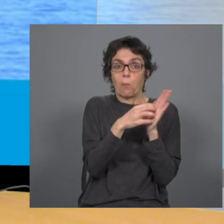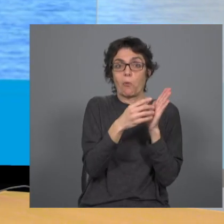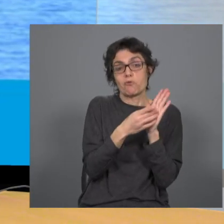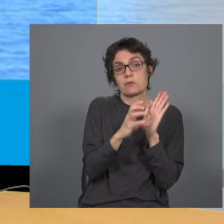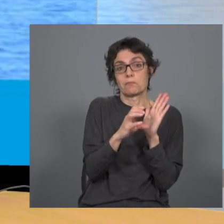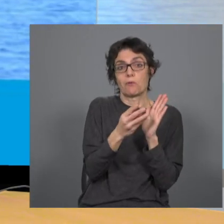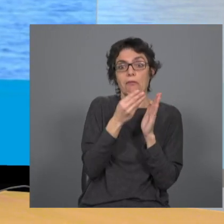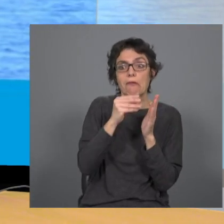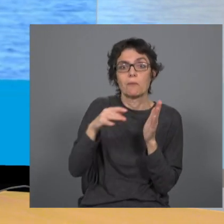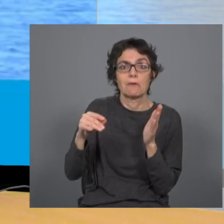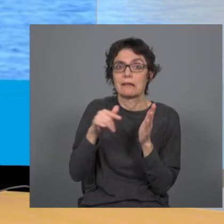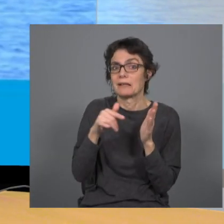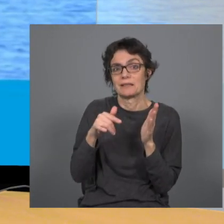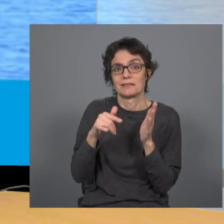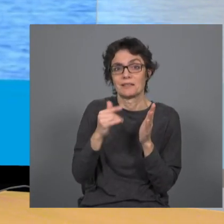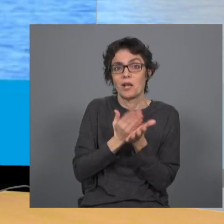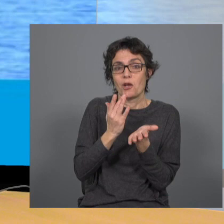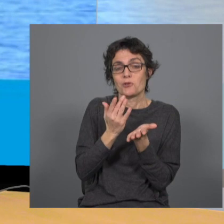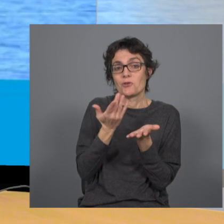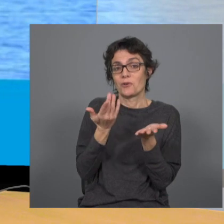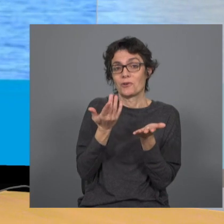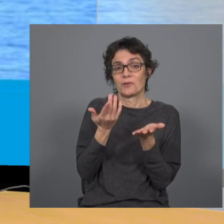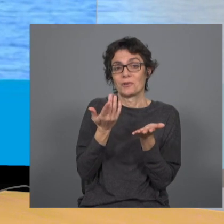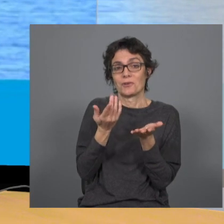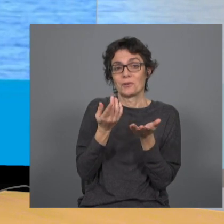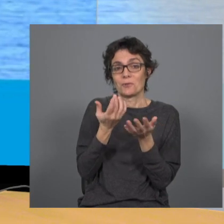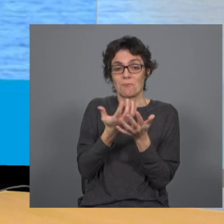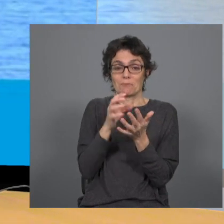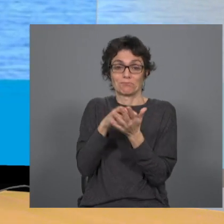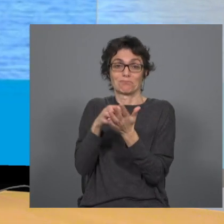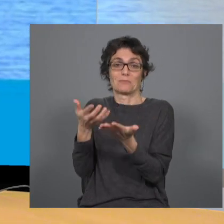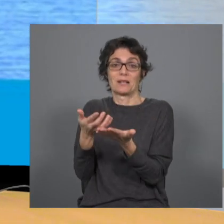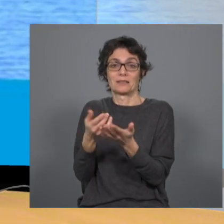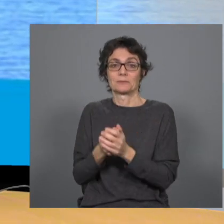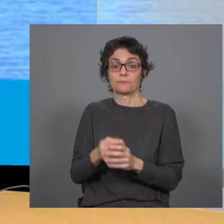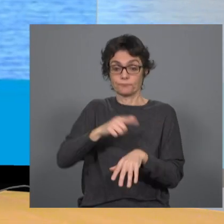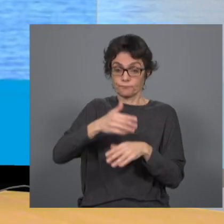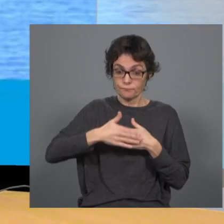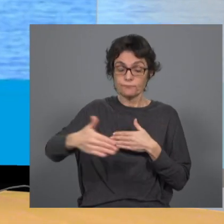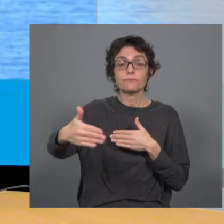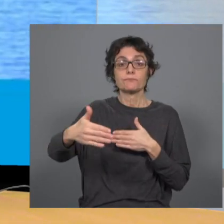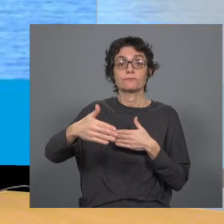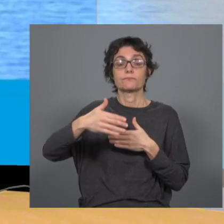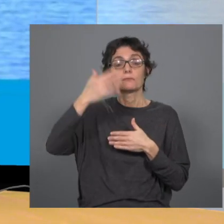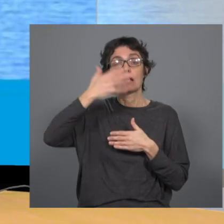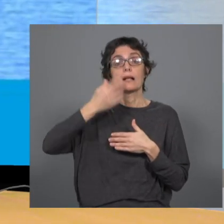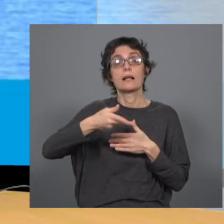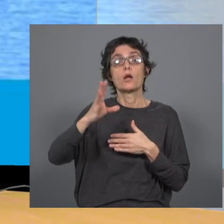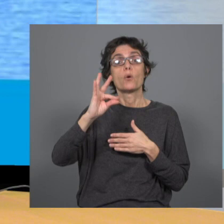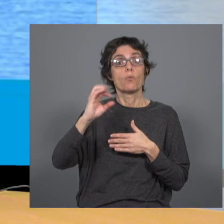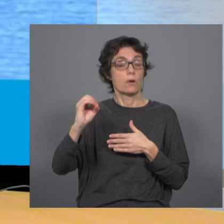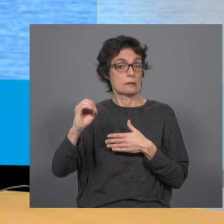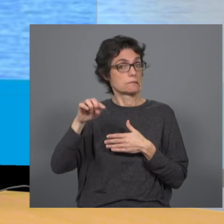imagem. Estamos a entrar num período de 40 dias, numa quaresma, mas por outro lado estamos a viver já